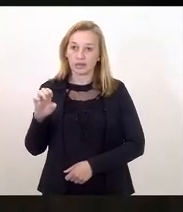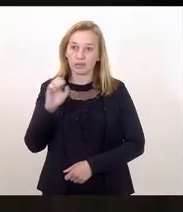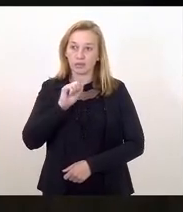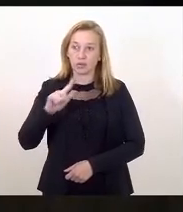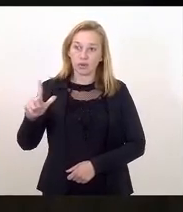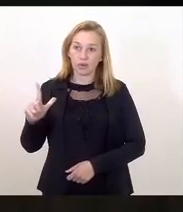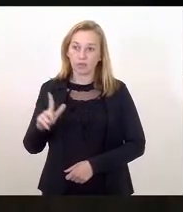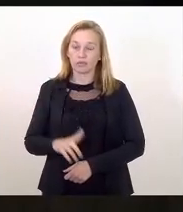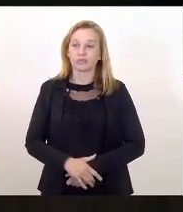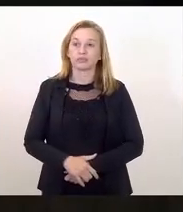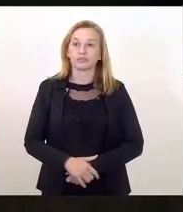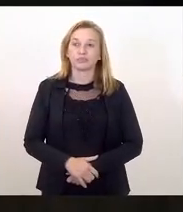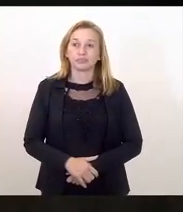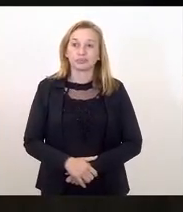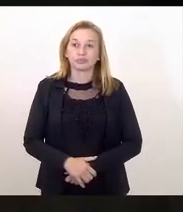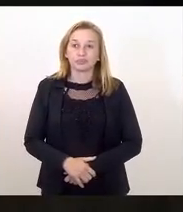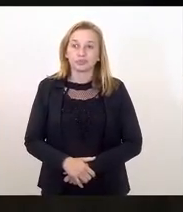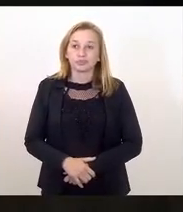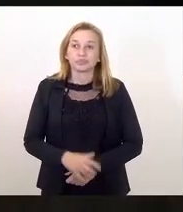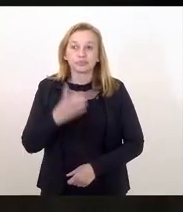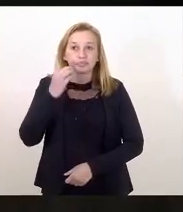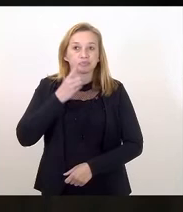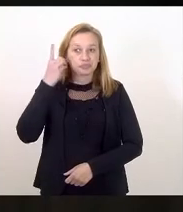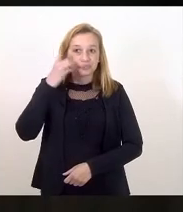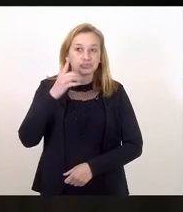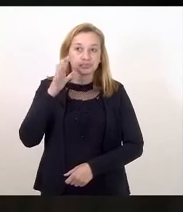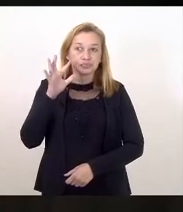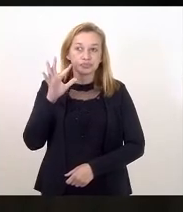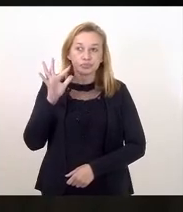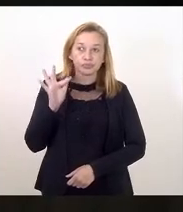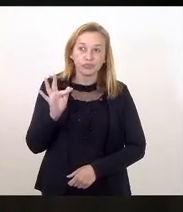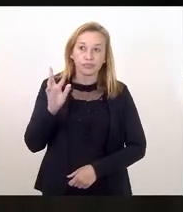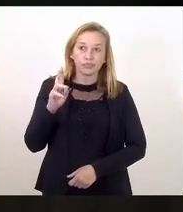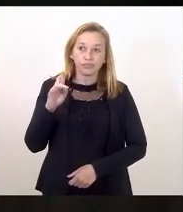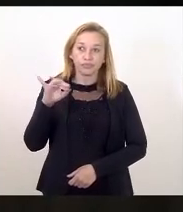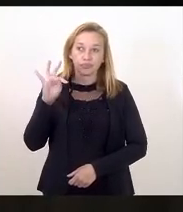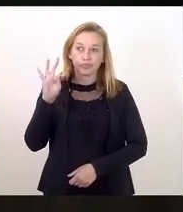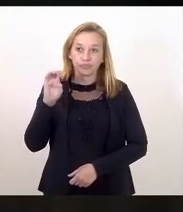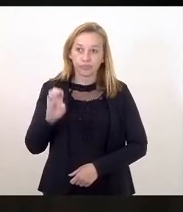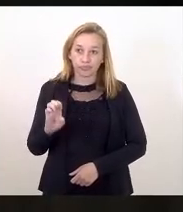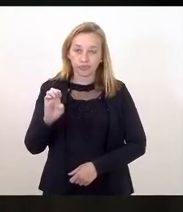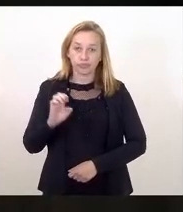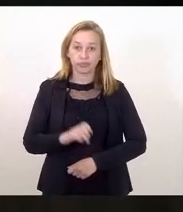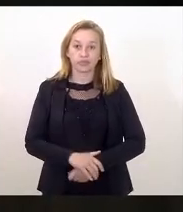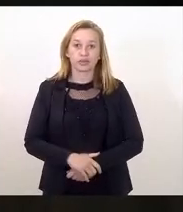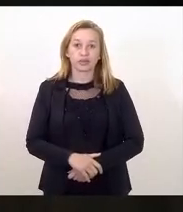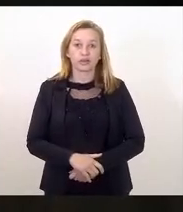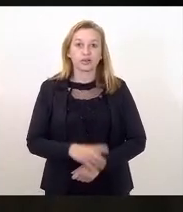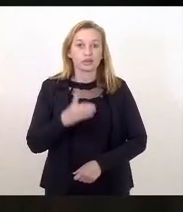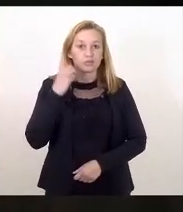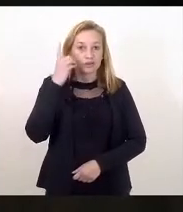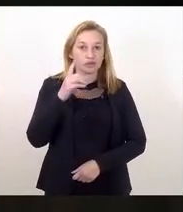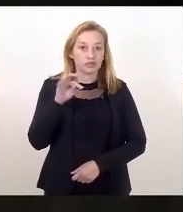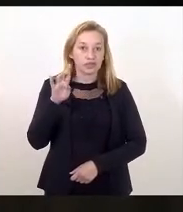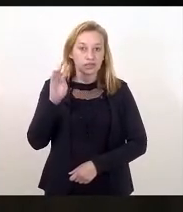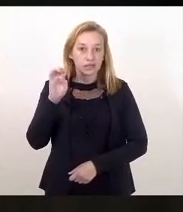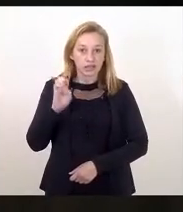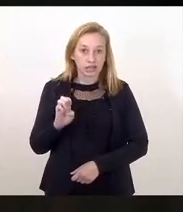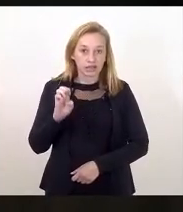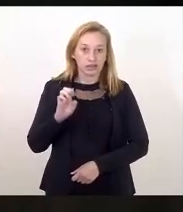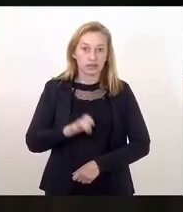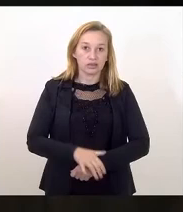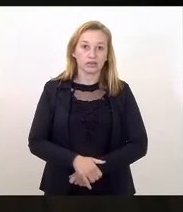Pobel. Deputada Franciane Mota. Deputada Franciane Mota.